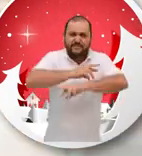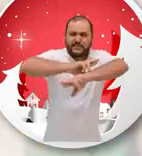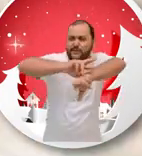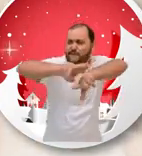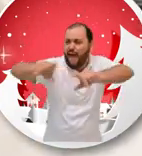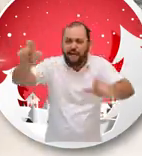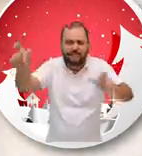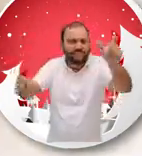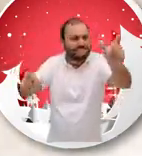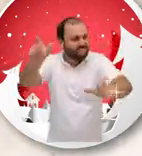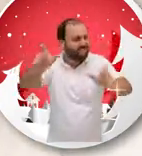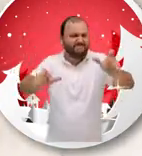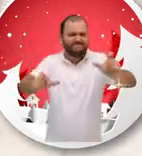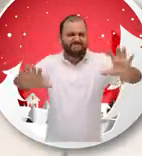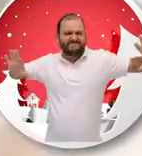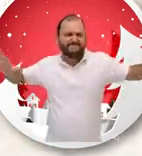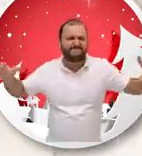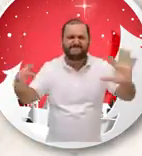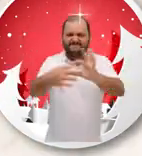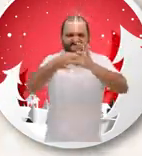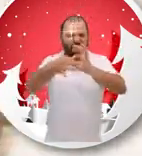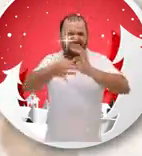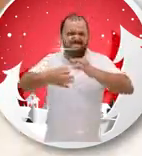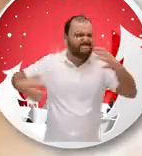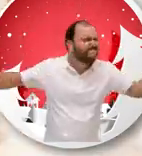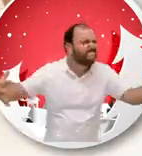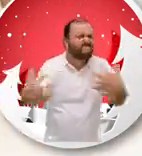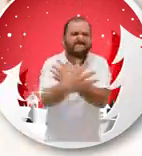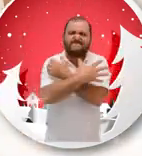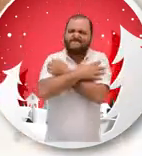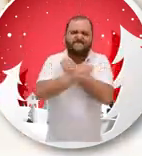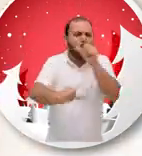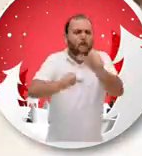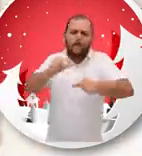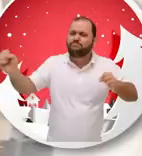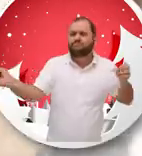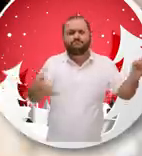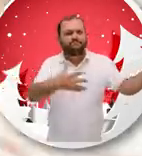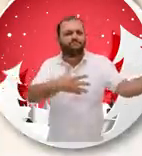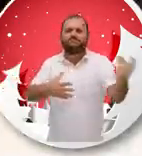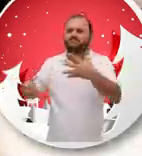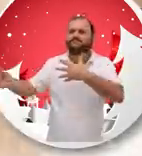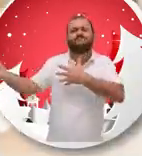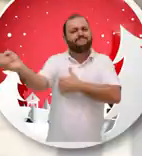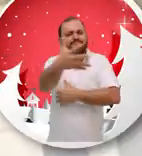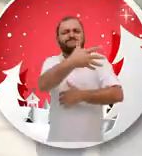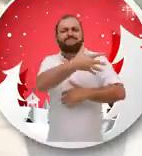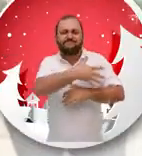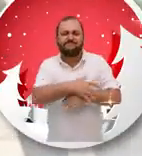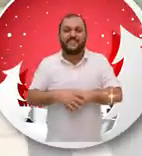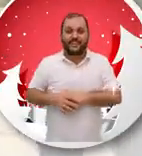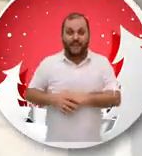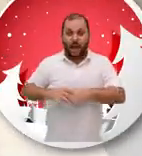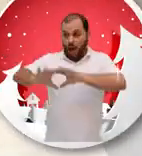Vive a diversidade e abraça a inovação.